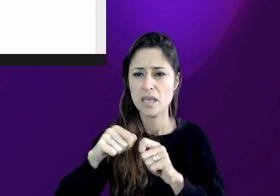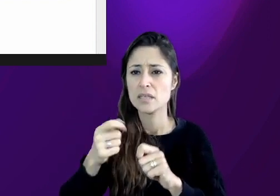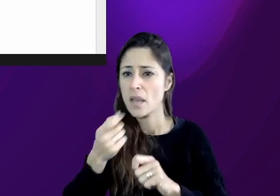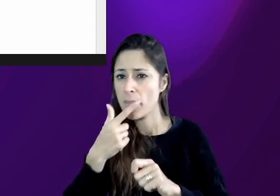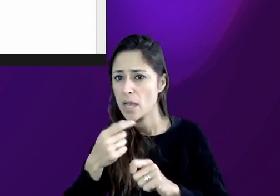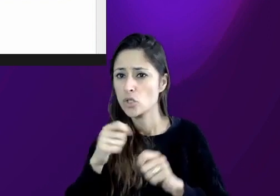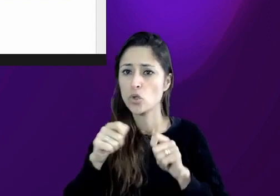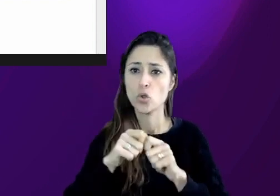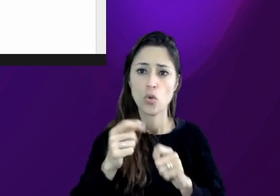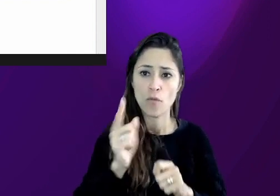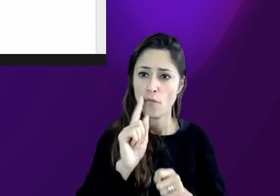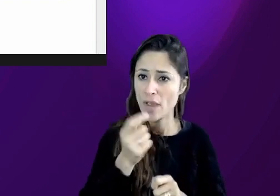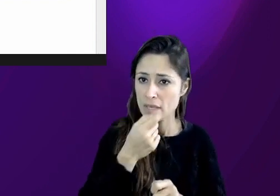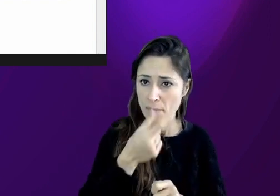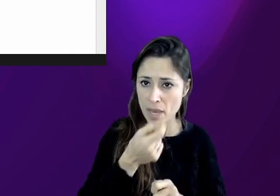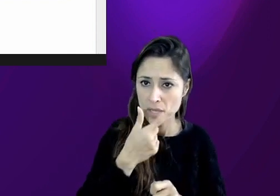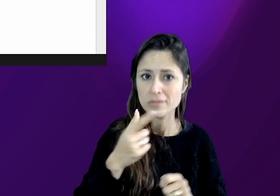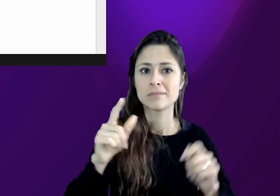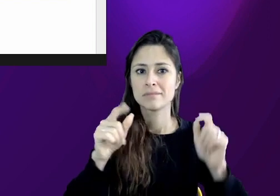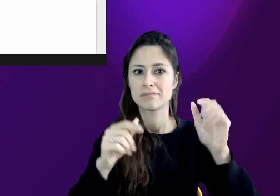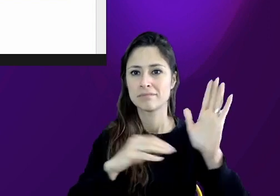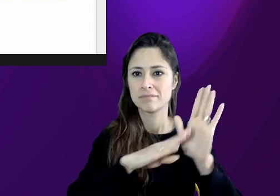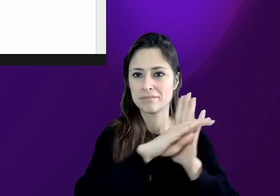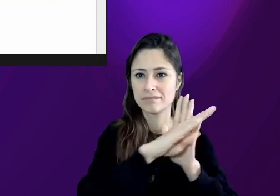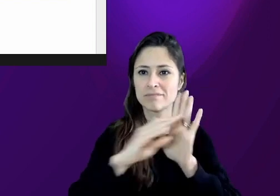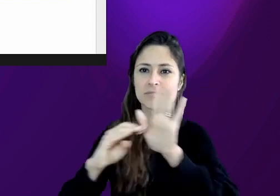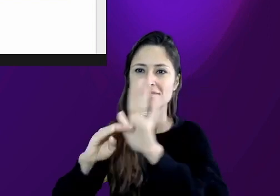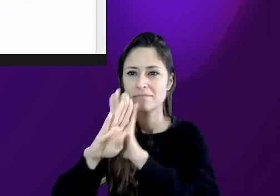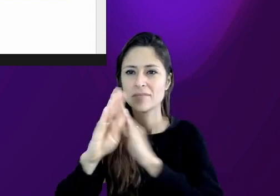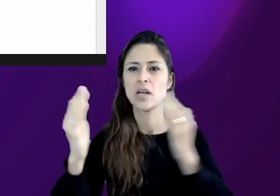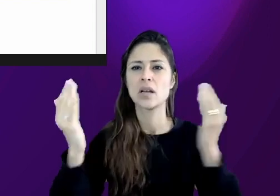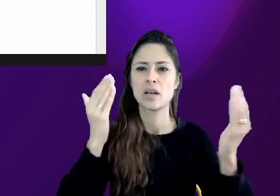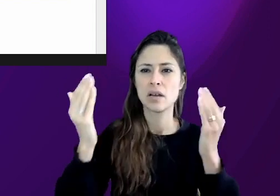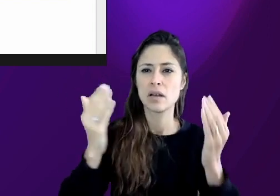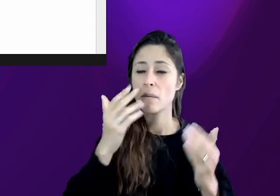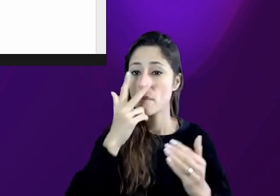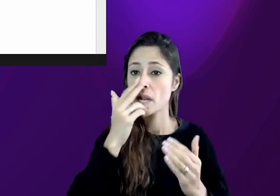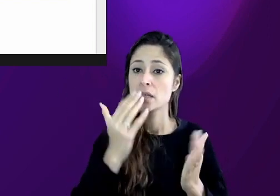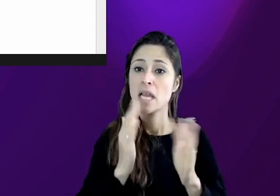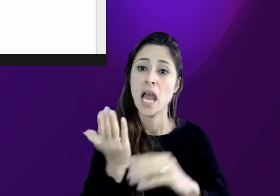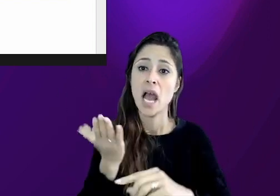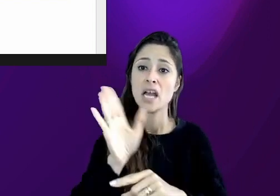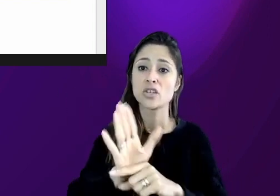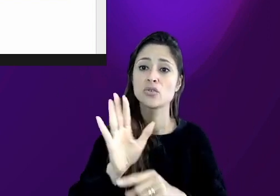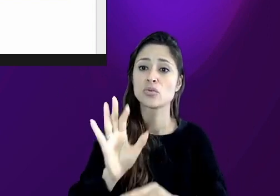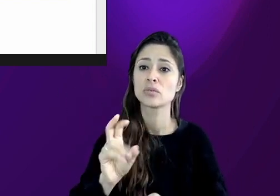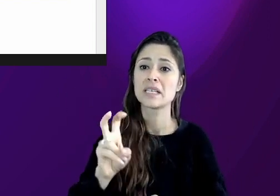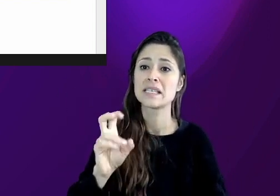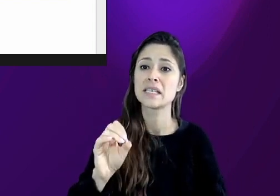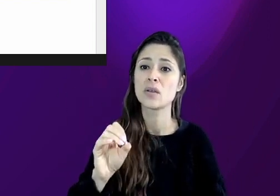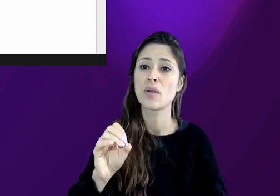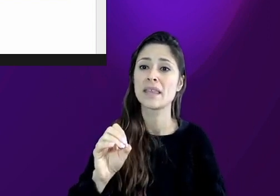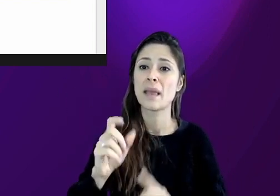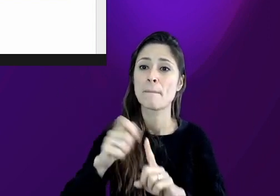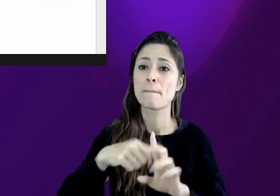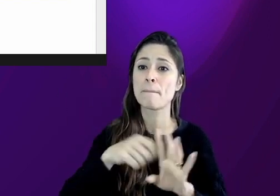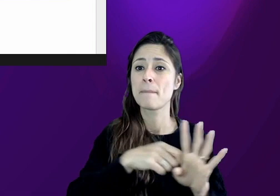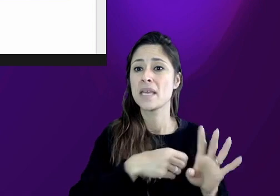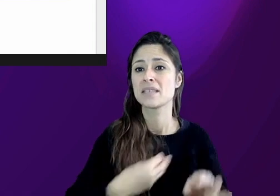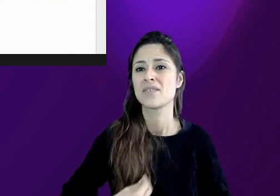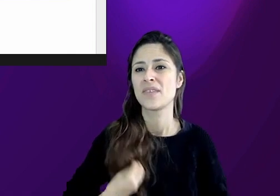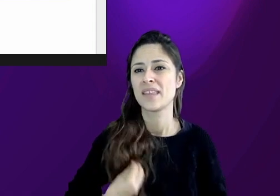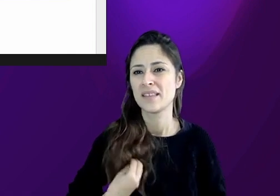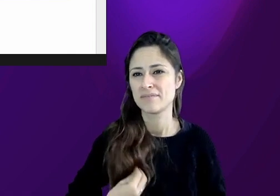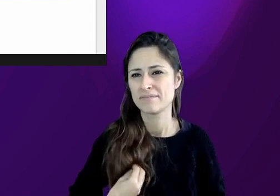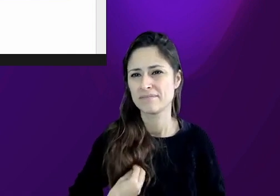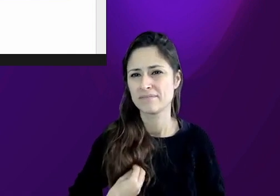né? E aí a gente vê esse ganho de sobrevida, né, chegando a mais de 50 meses de sobrevida global, e provavelmente,